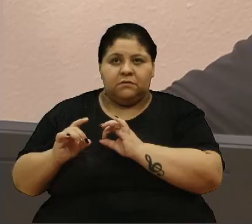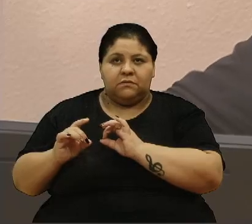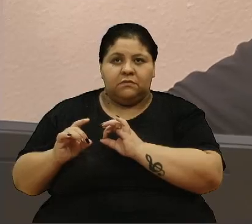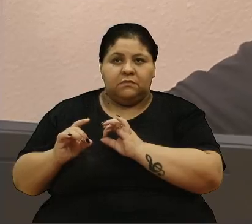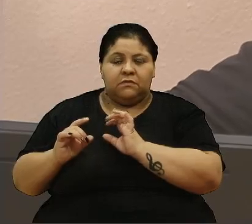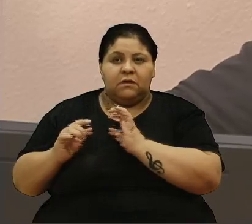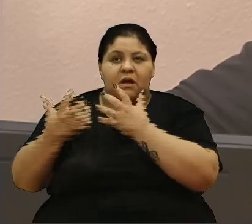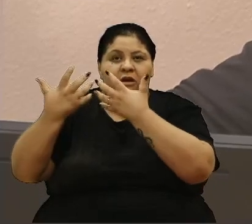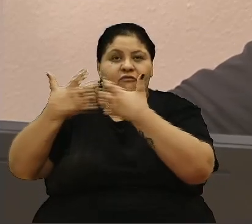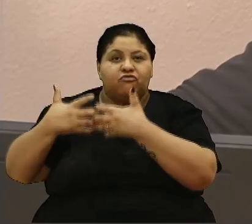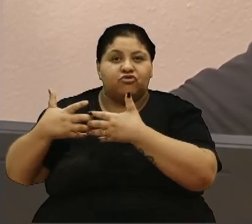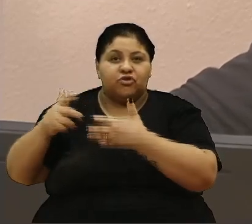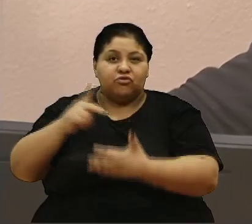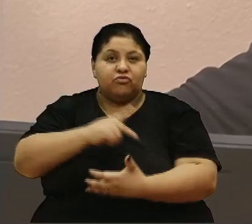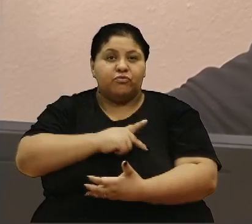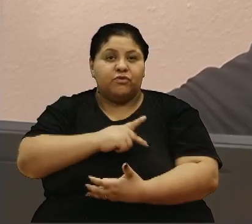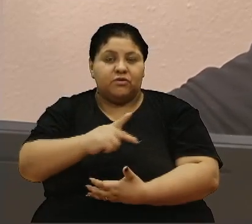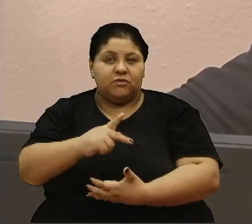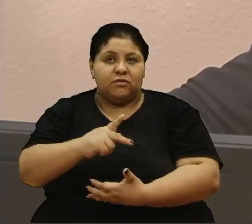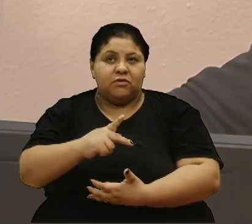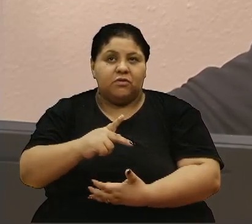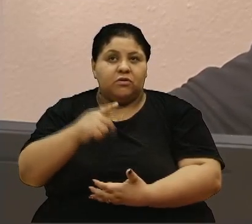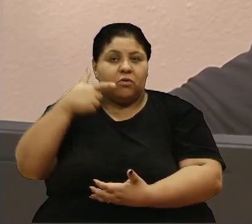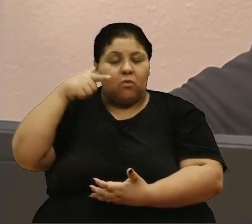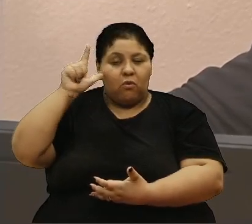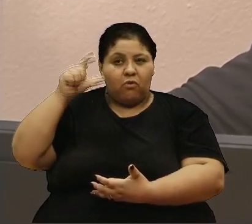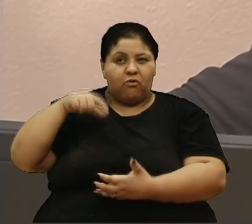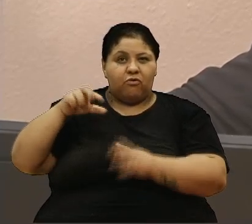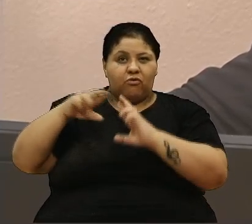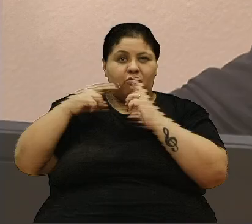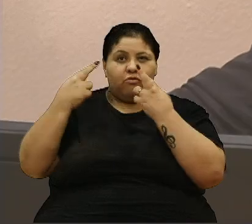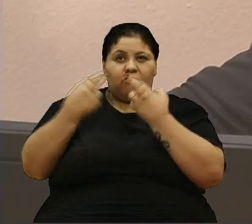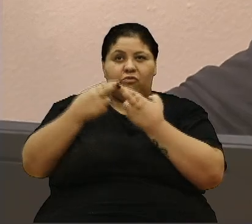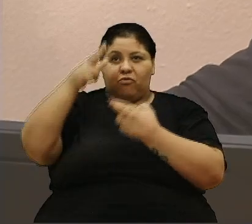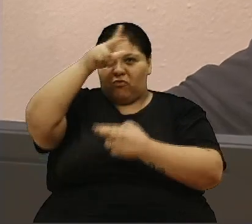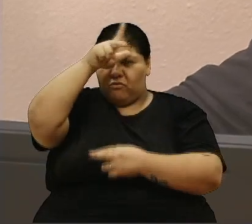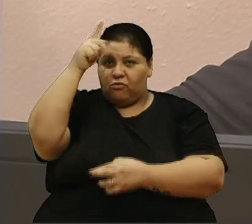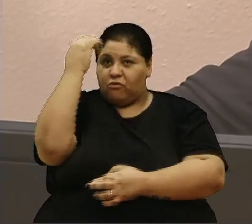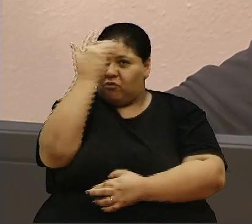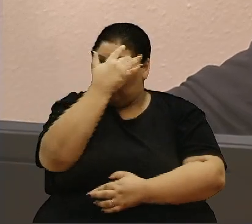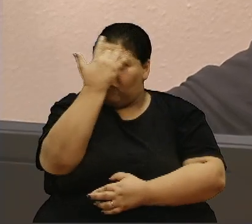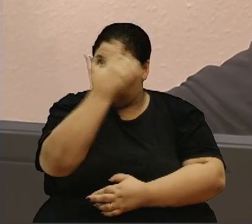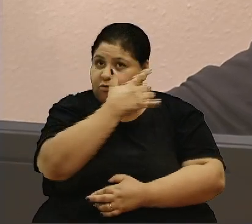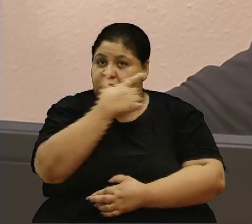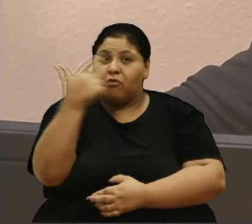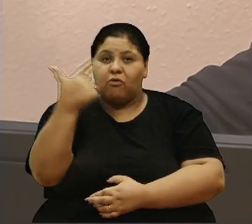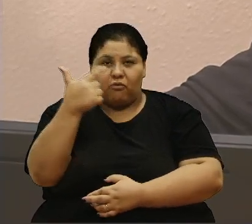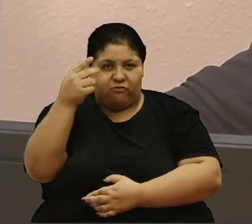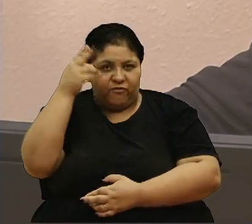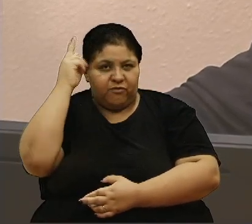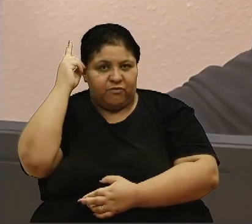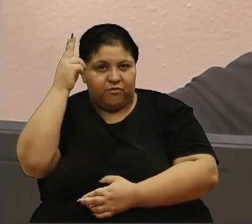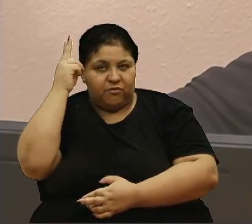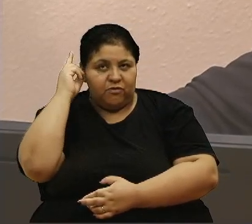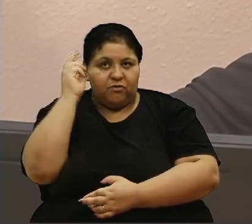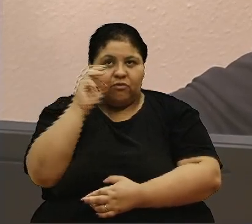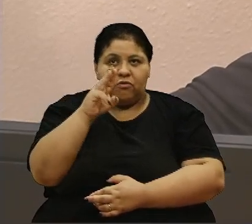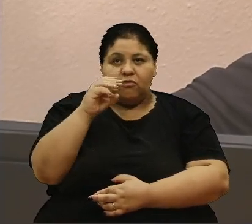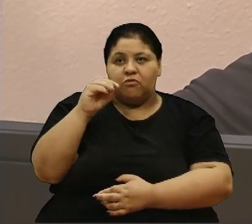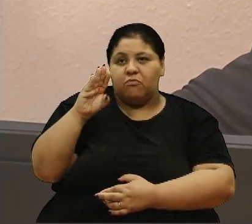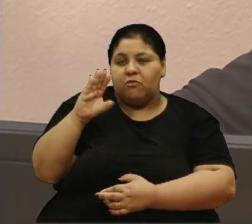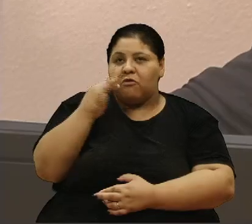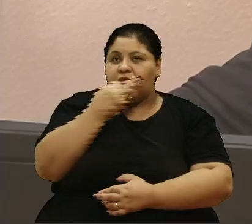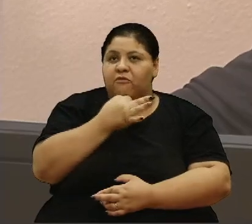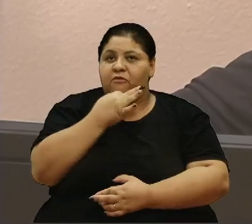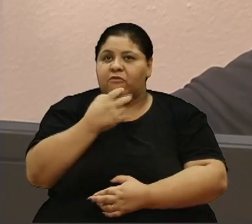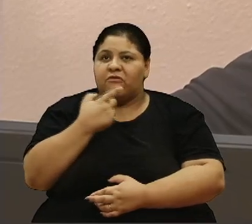de um presidente enseja. Eu ontem, por exemplo, estava numa reunião com o prefeito Adiló, aliás, com o vice Néspolo e o Mob Caxias, tratando sobre um